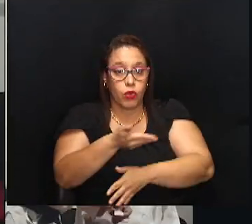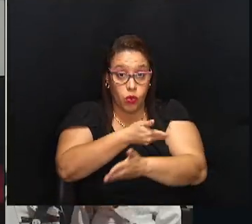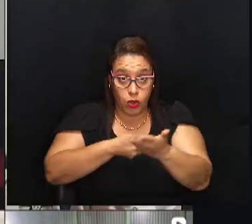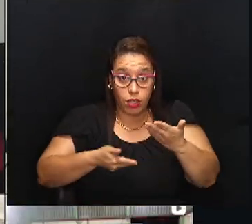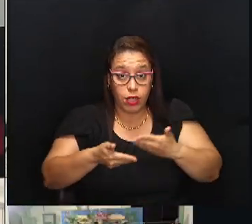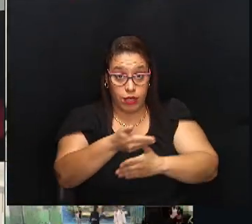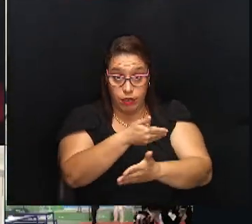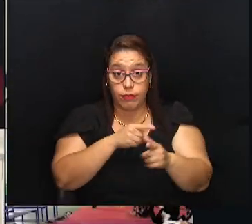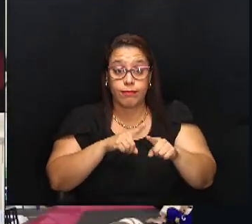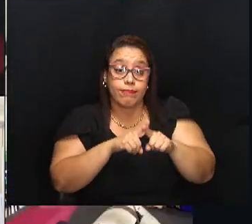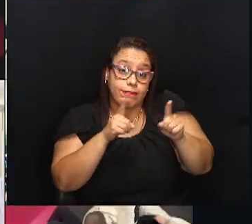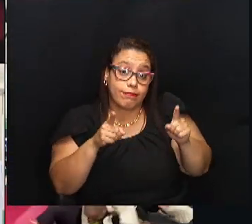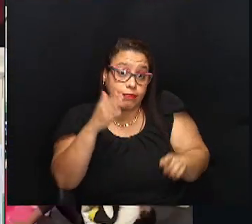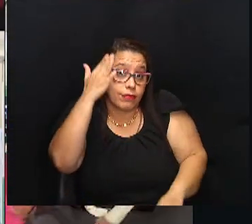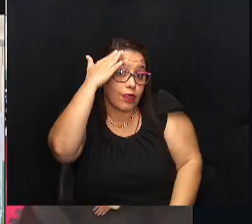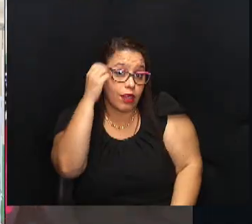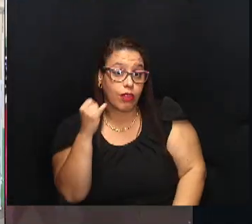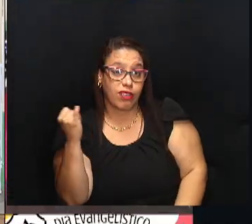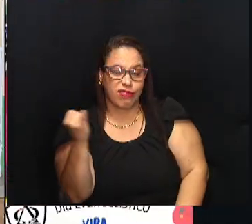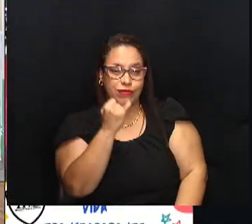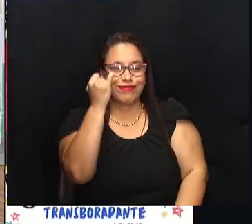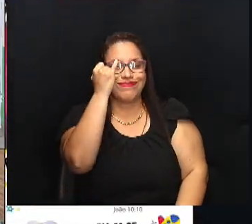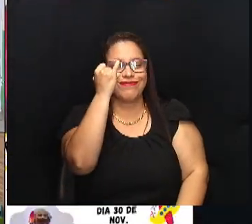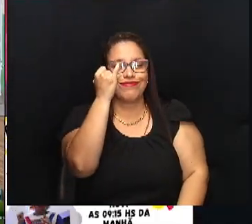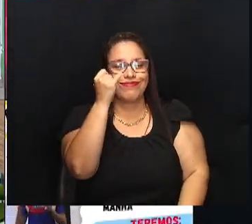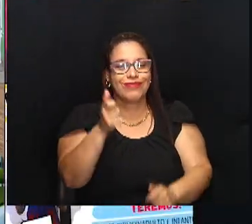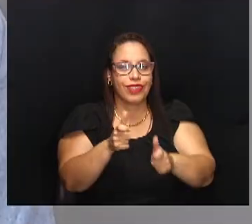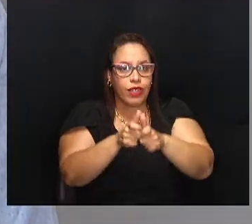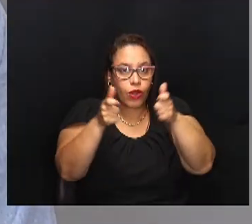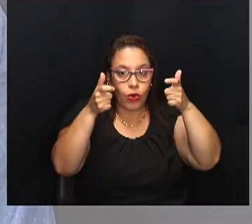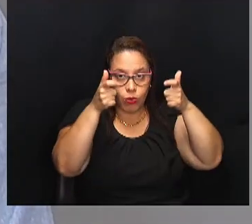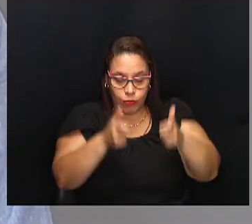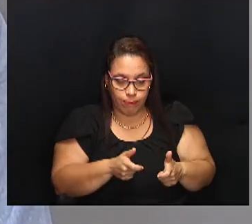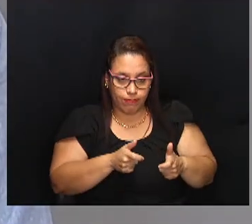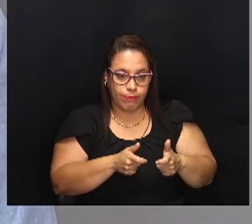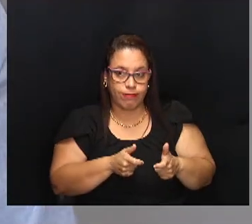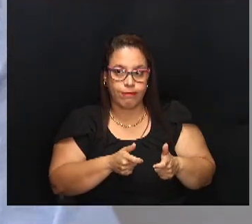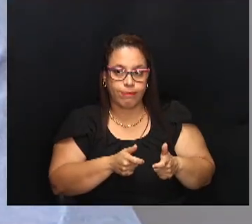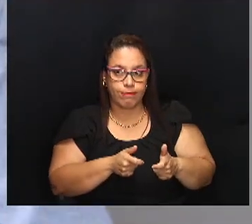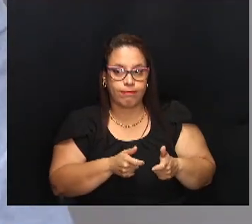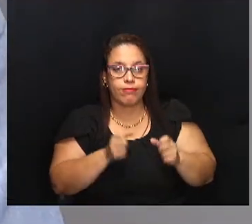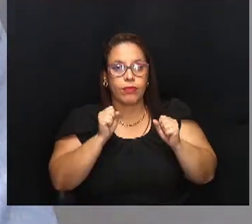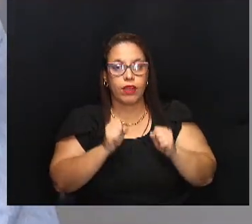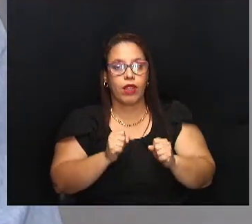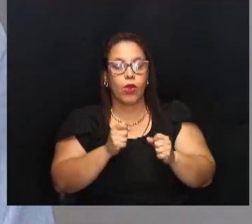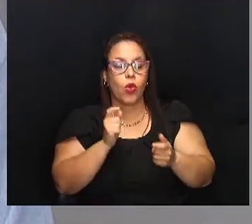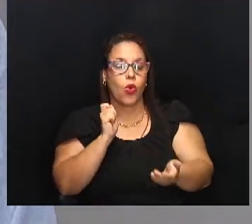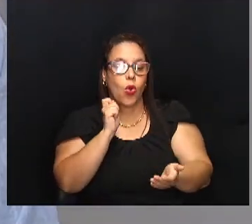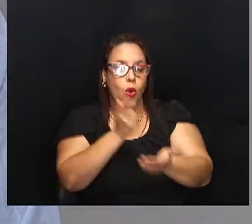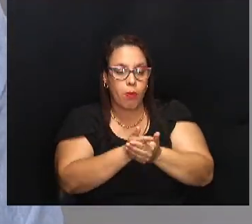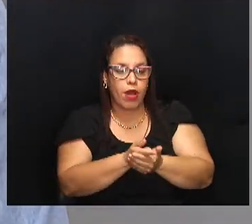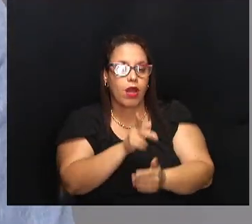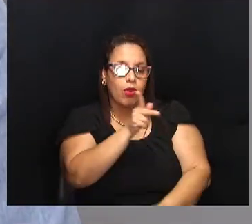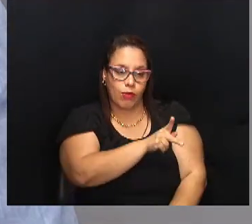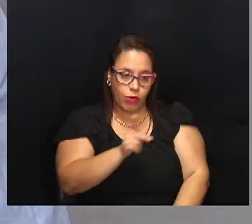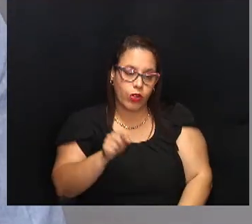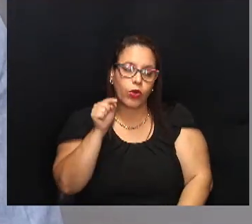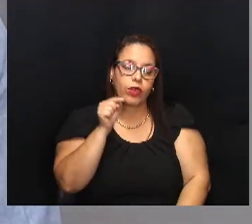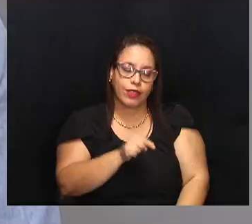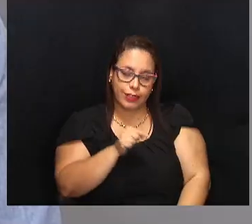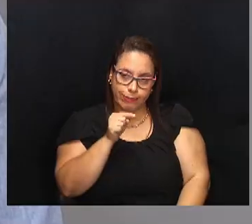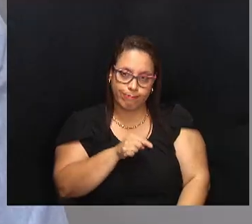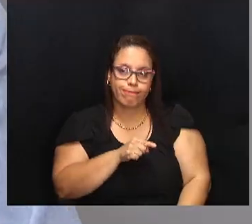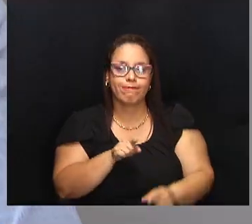confraternizar. Mas a gente sabe o quão é importante aumentar o espaço, né? Poder, às vezes, remunerar um professor que está aqui para que a